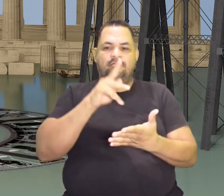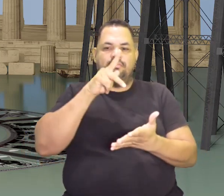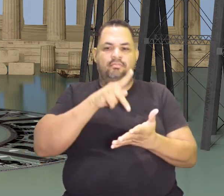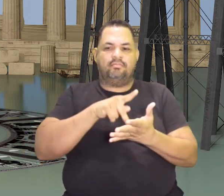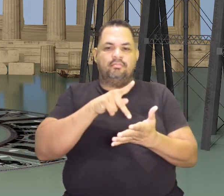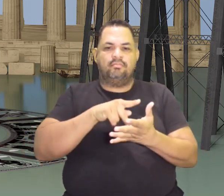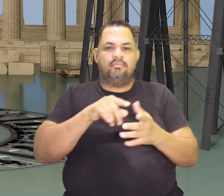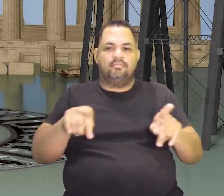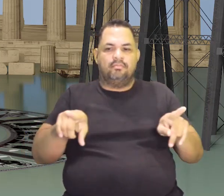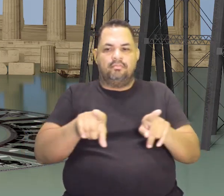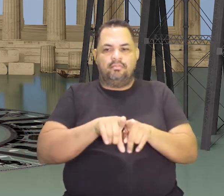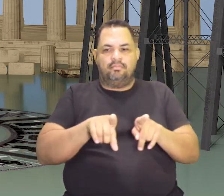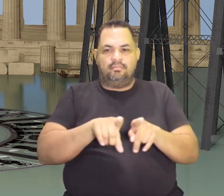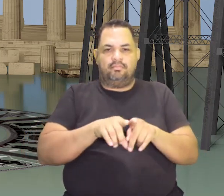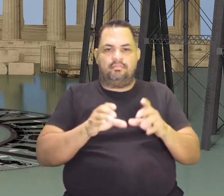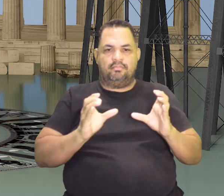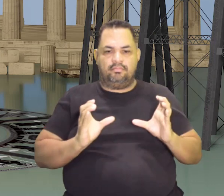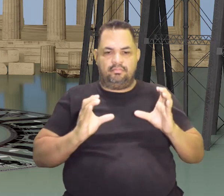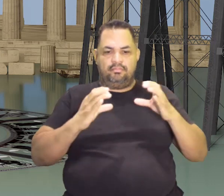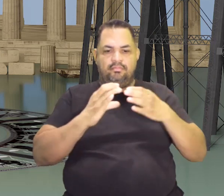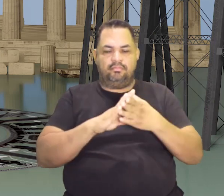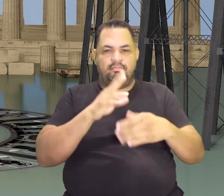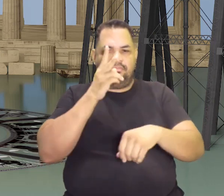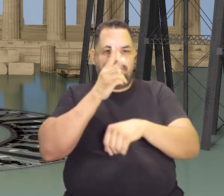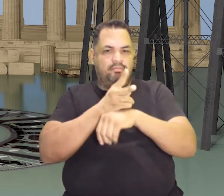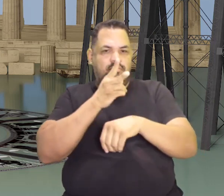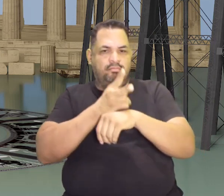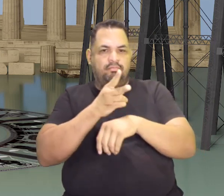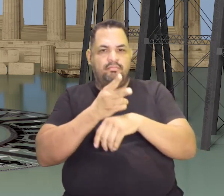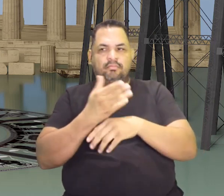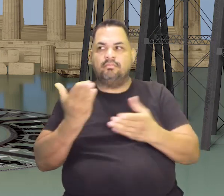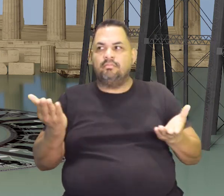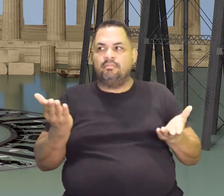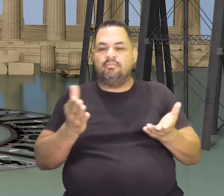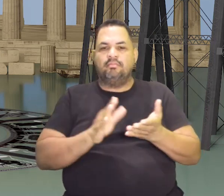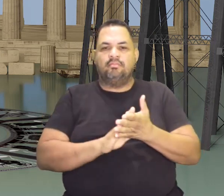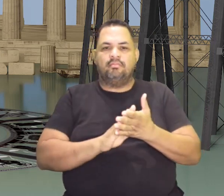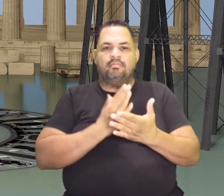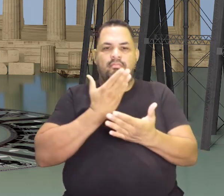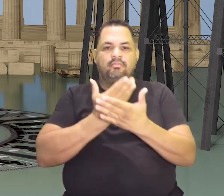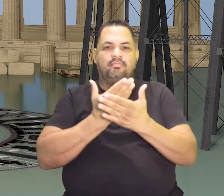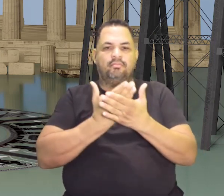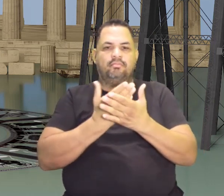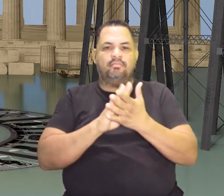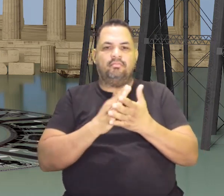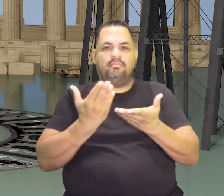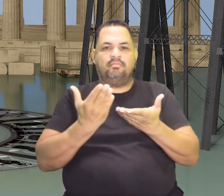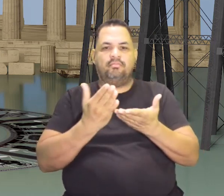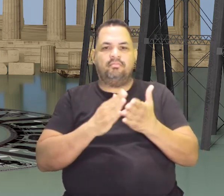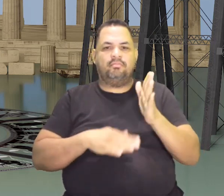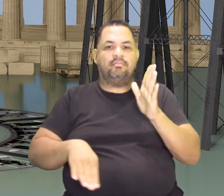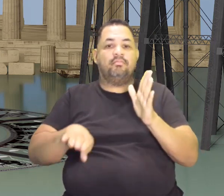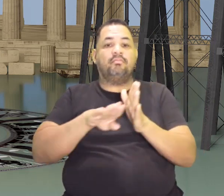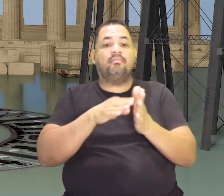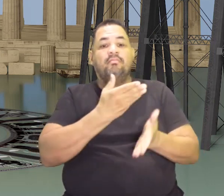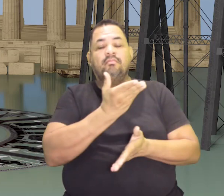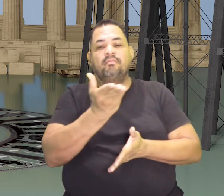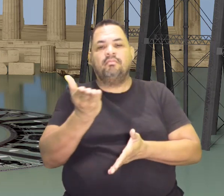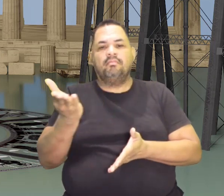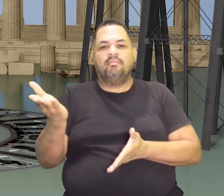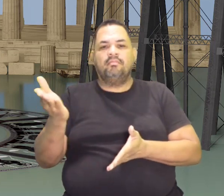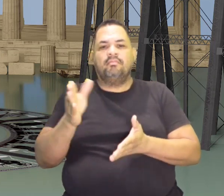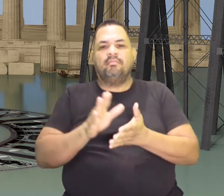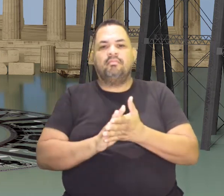verdade? Também aqui a equipe de estúdio, Rosimar está aí nos auxiliando para que essa aula chegue até você com